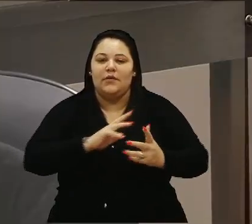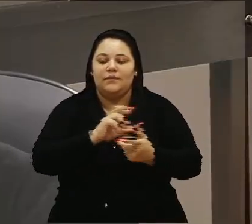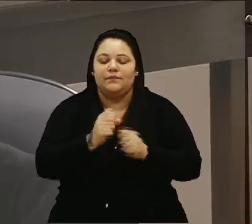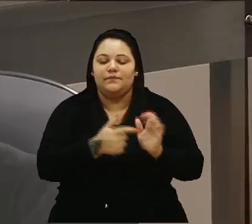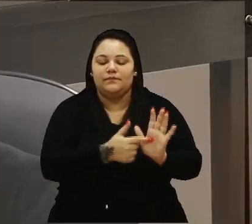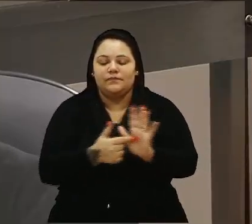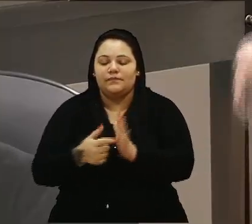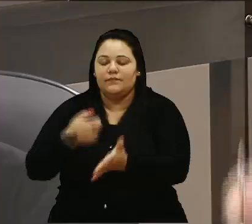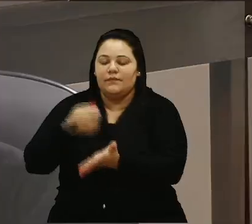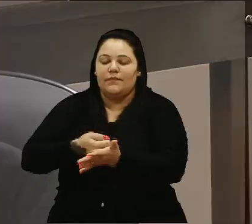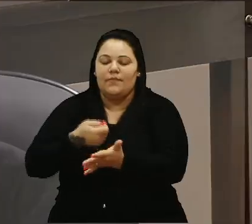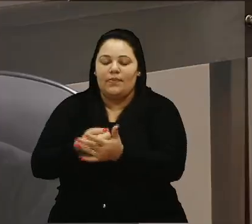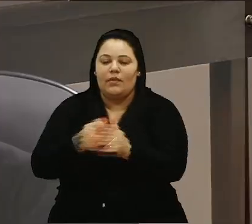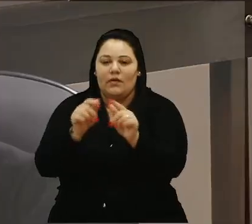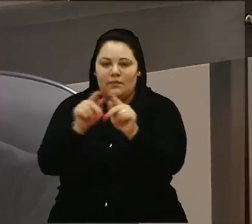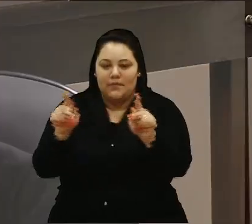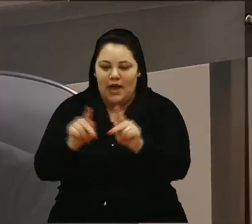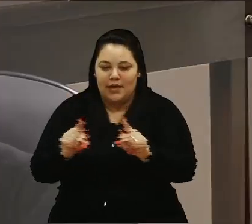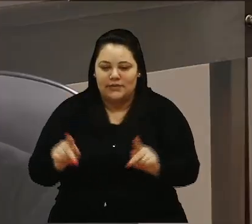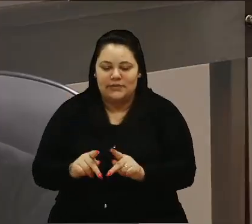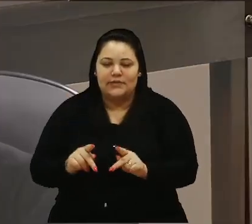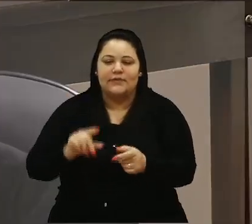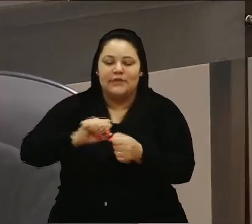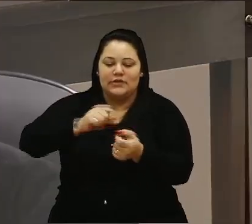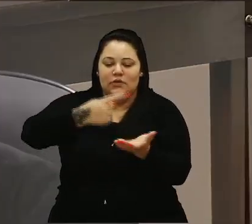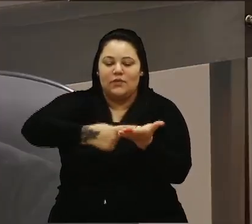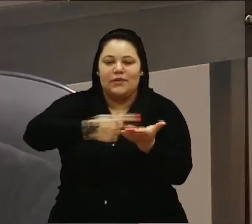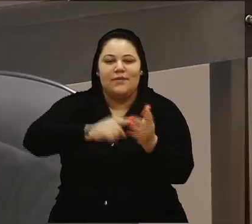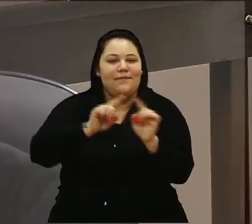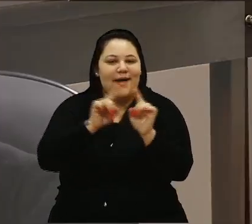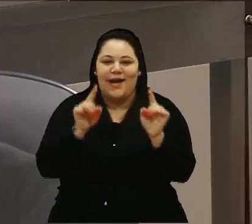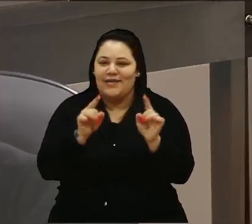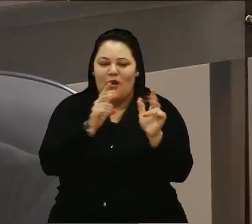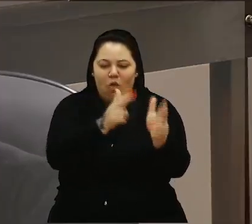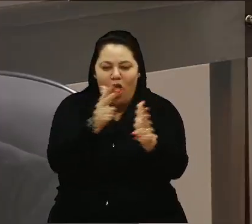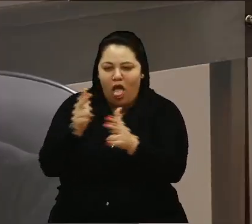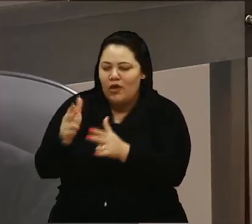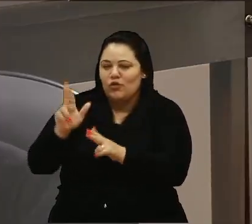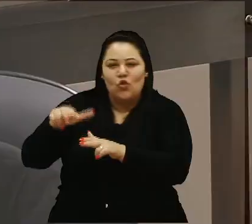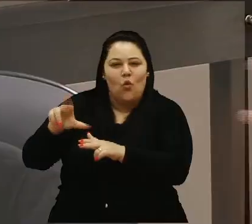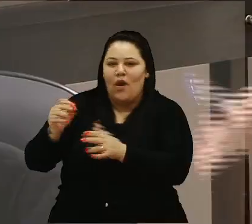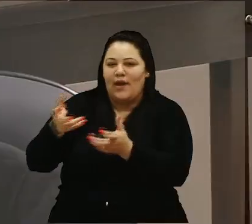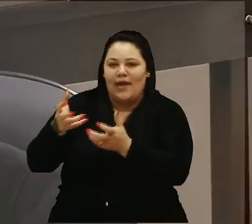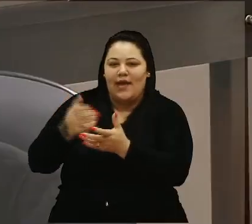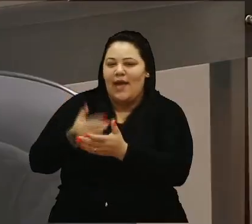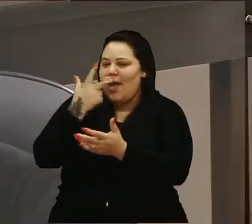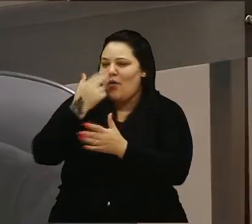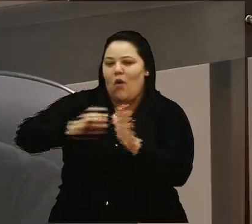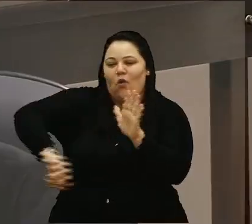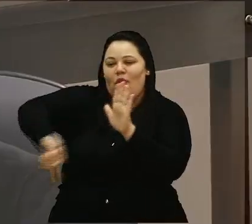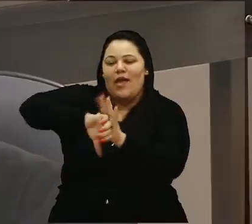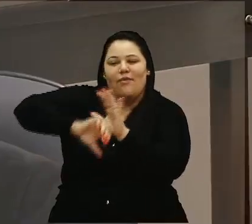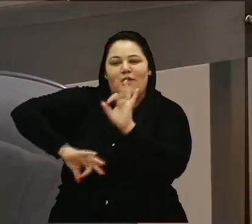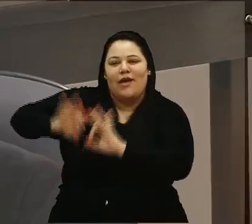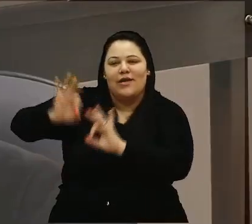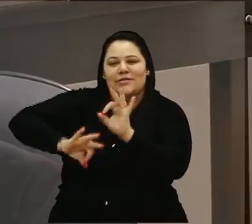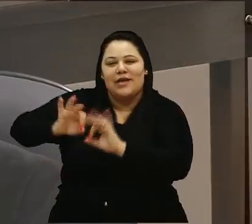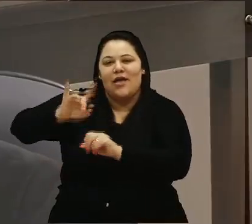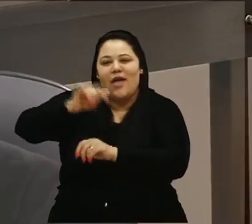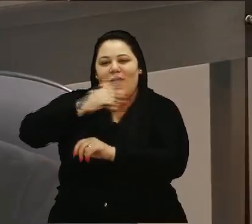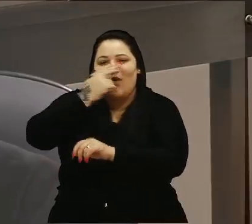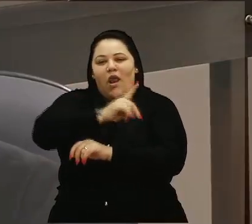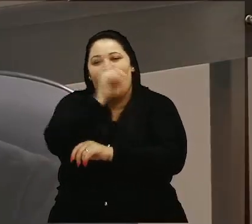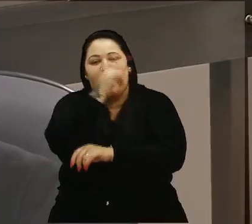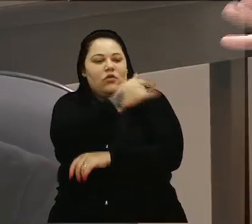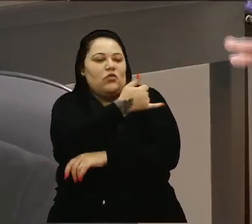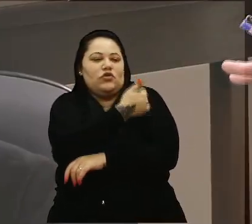pacificar, fazer acordos, mas os terroristas nunca têm acordo com eles. Aqui é igual o crime organizado. E detalhe, é igual o crime no Rio de Janeiro,